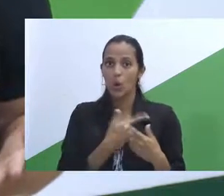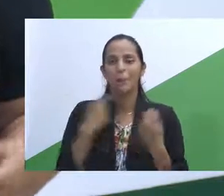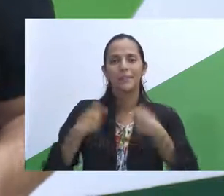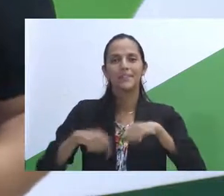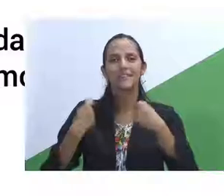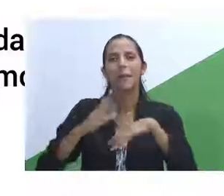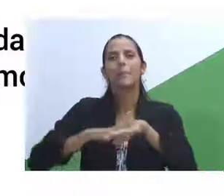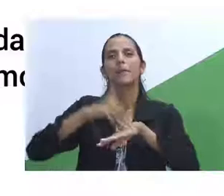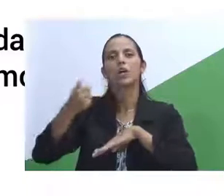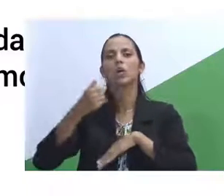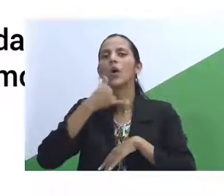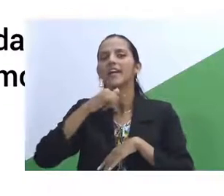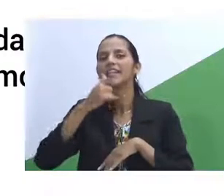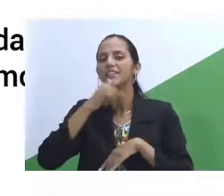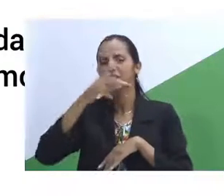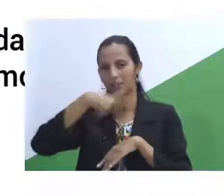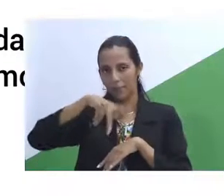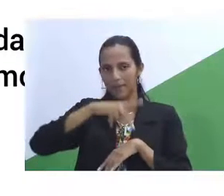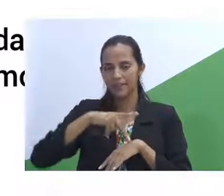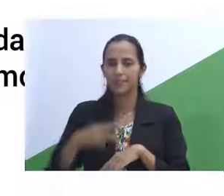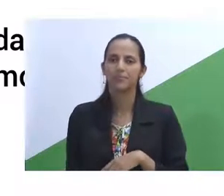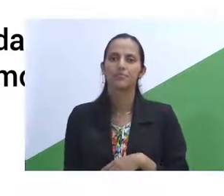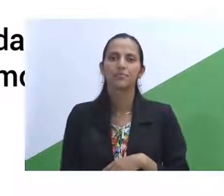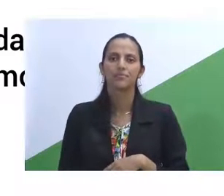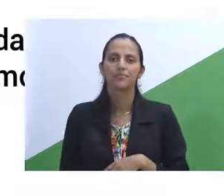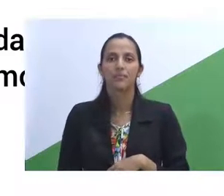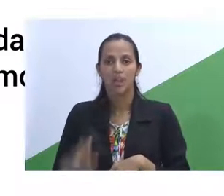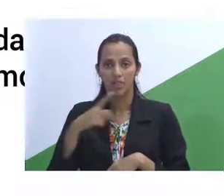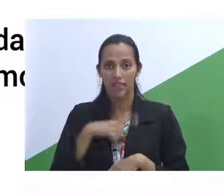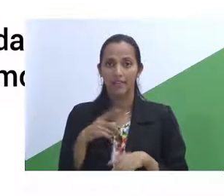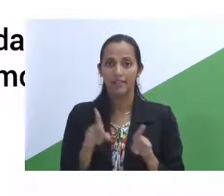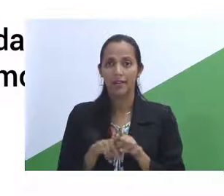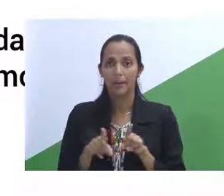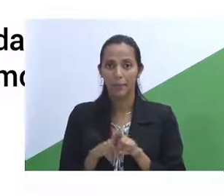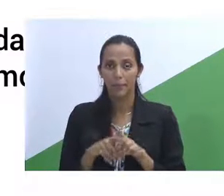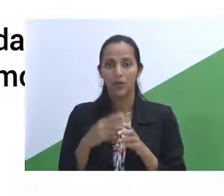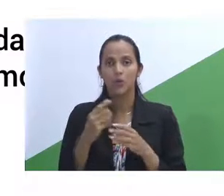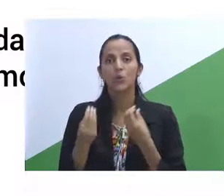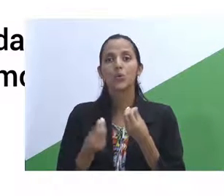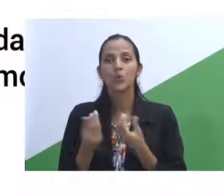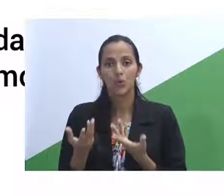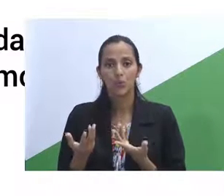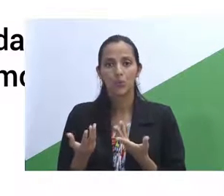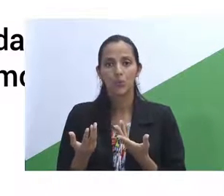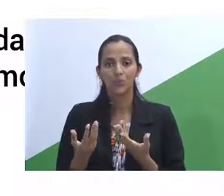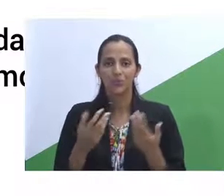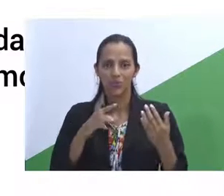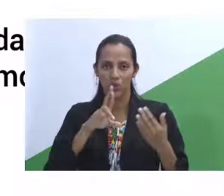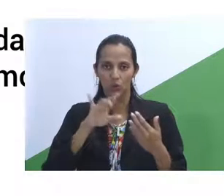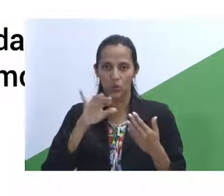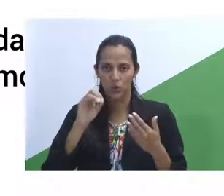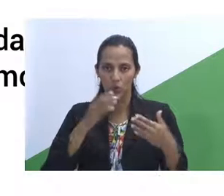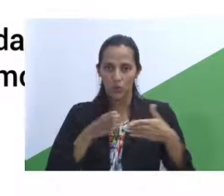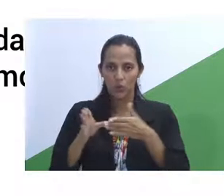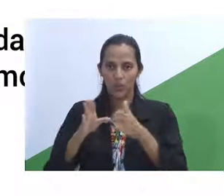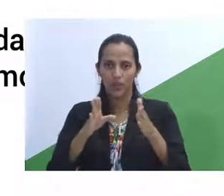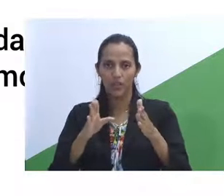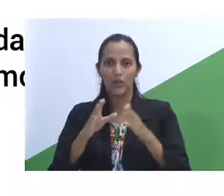no país, tá? Um outro ponto que nós temos aí constitui a Companhia Vale do Rio Doce, né? Que ela é de